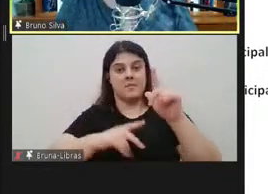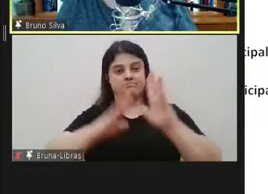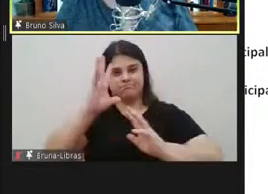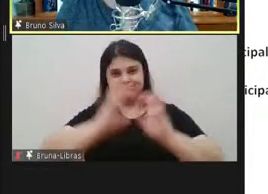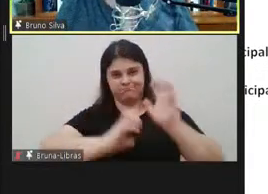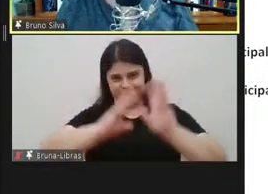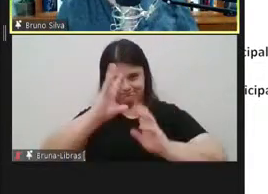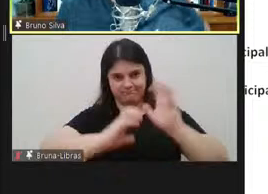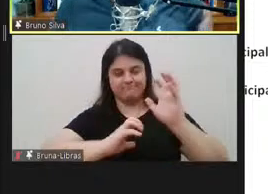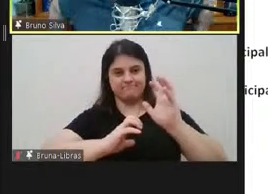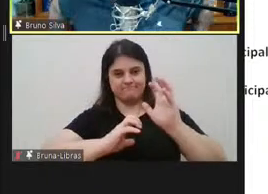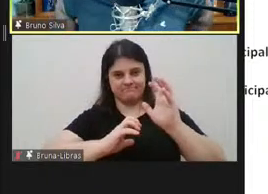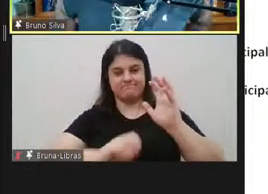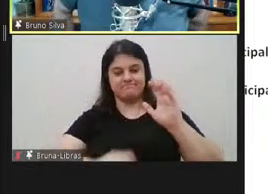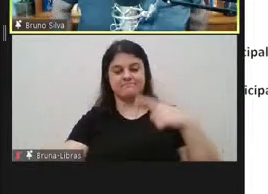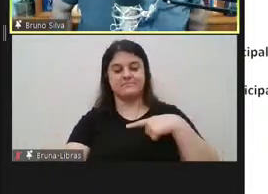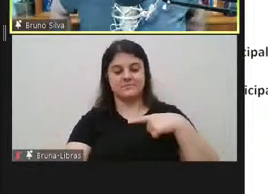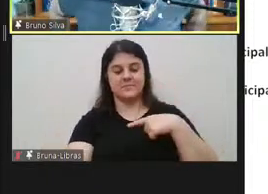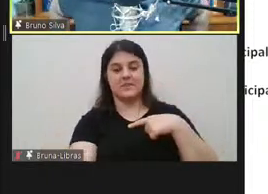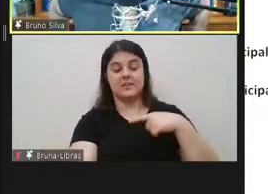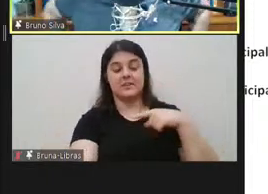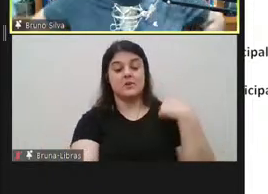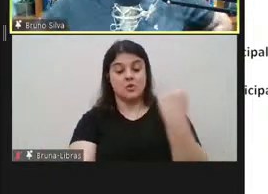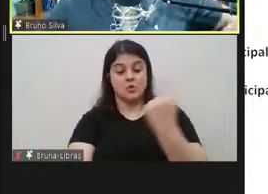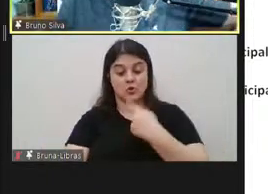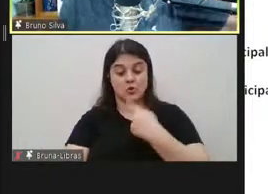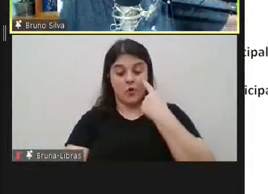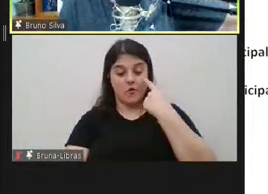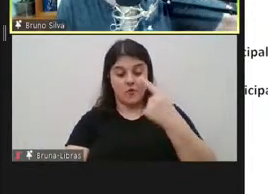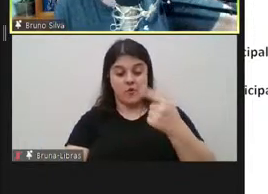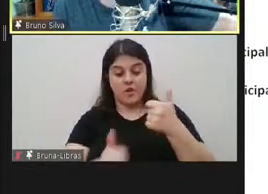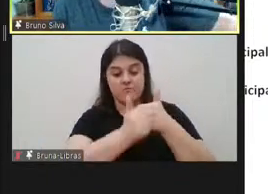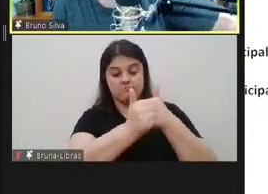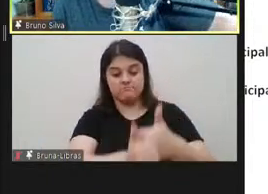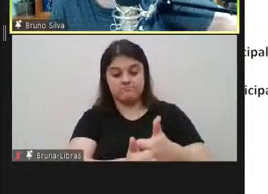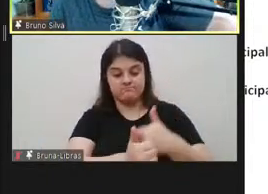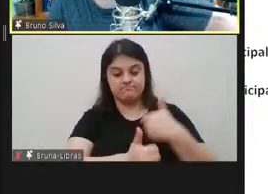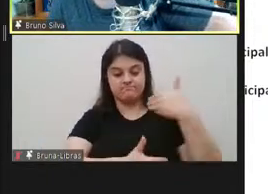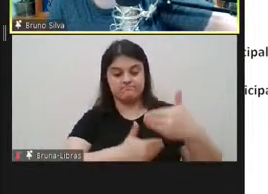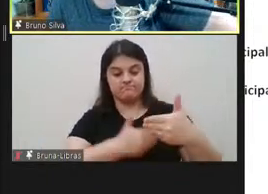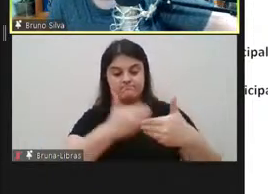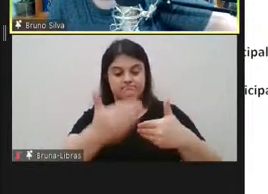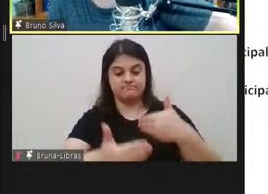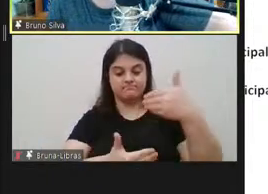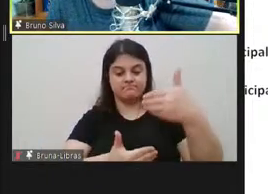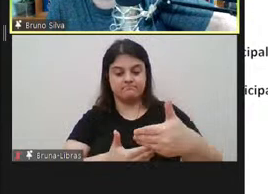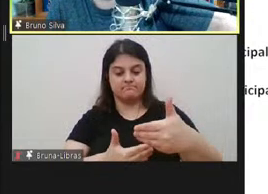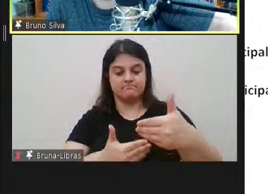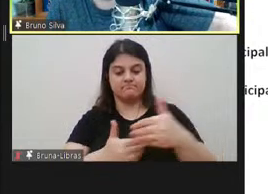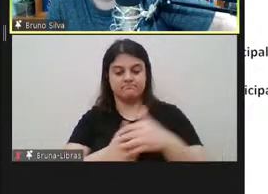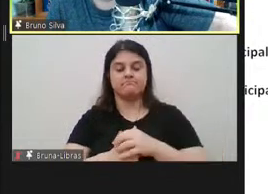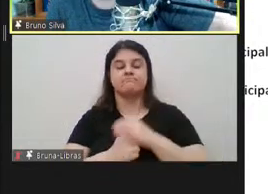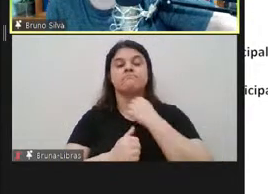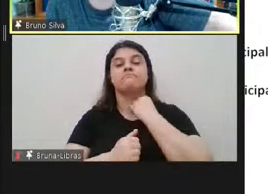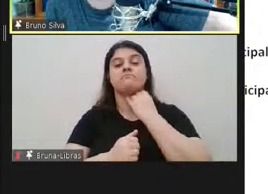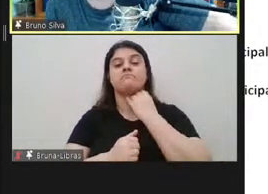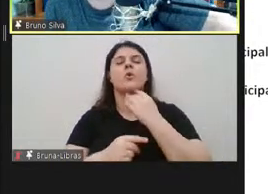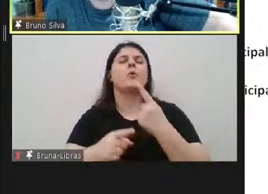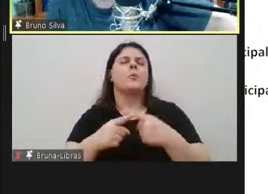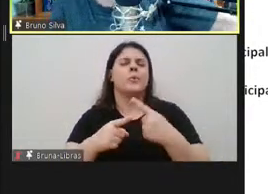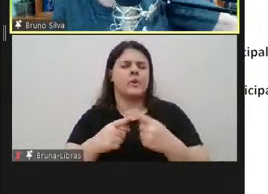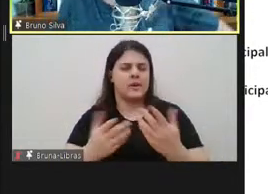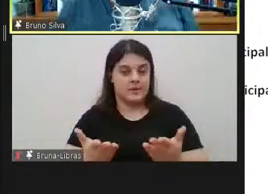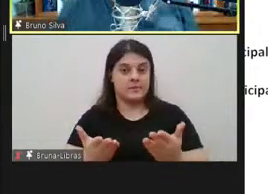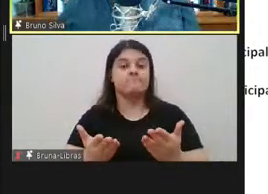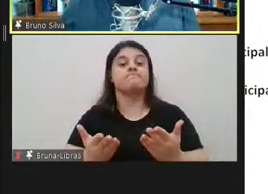né então nós temos acompanhado cada vez mais uma perspectiva de conflito federativo galera porque